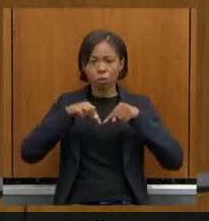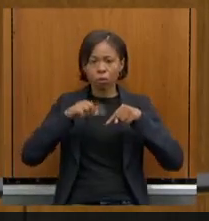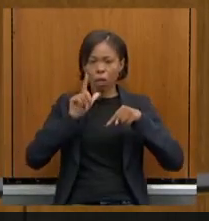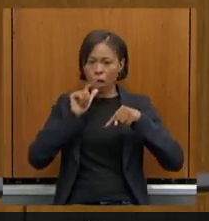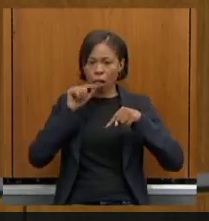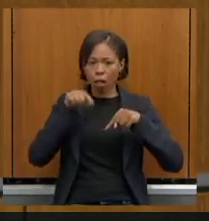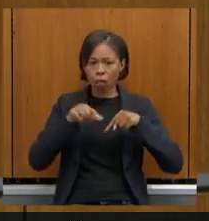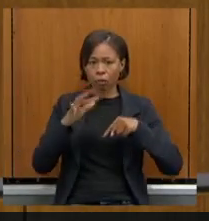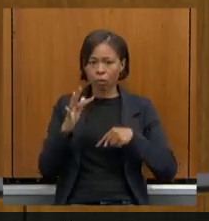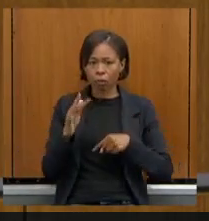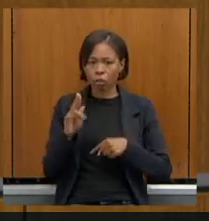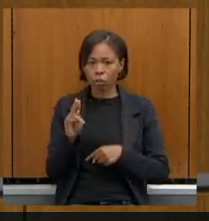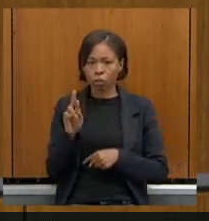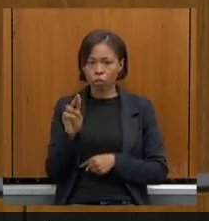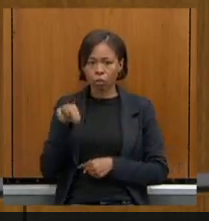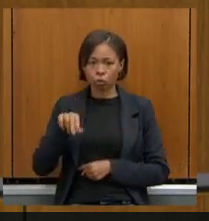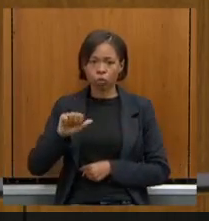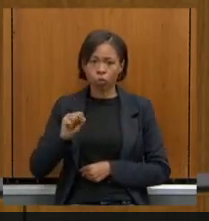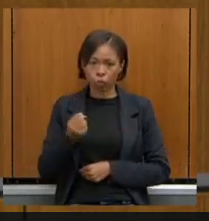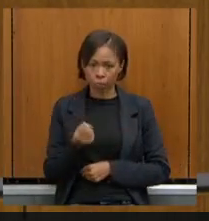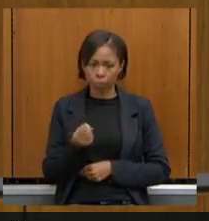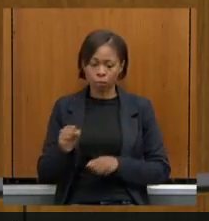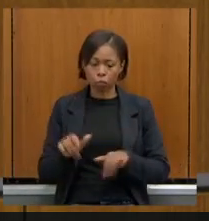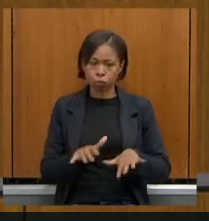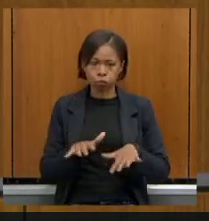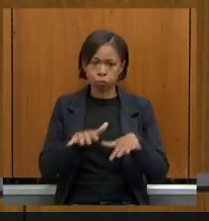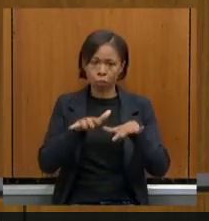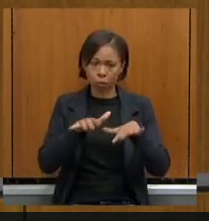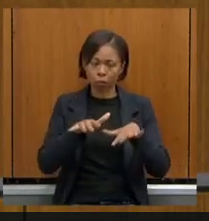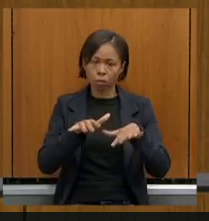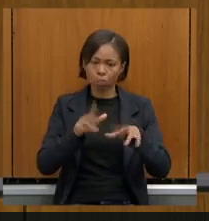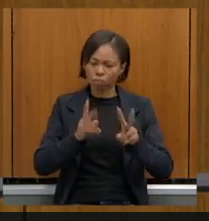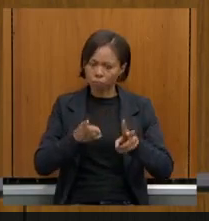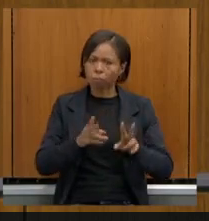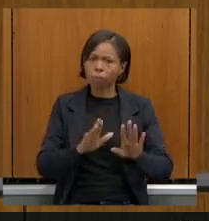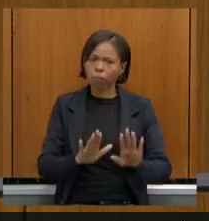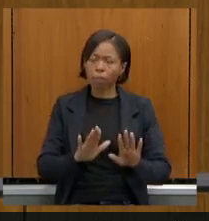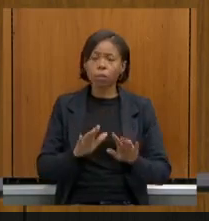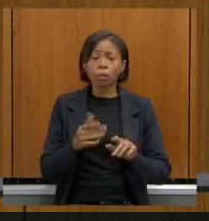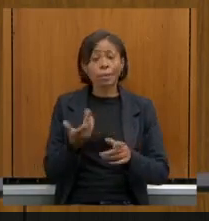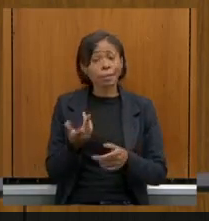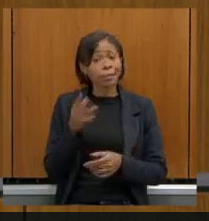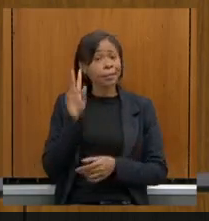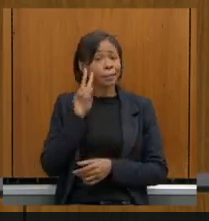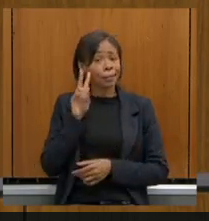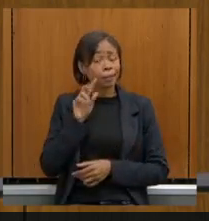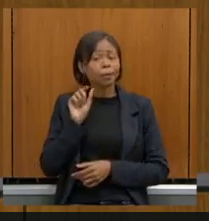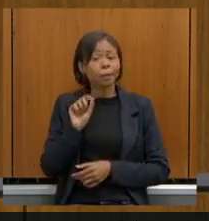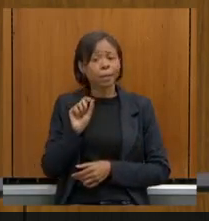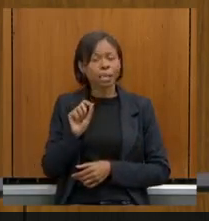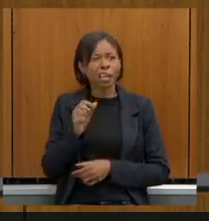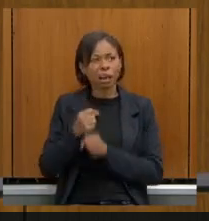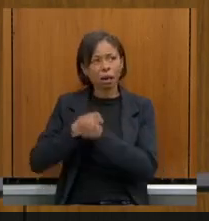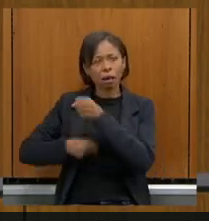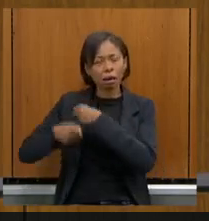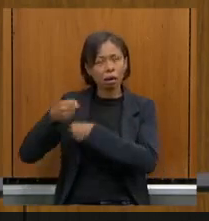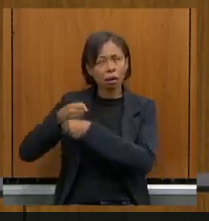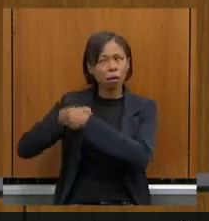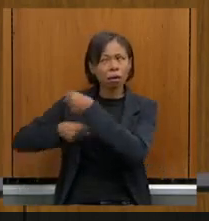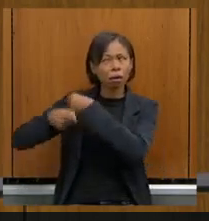e vale lembrar isso não dá problema para o operador nacional de energia visto que quando você pega todos os anos para trás